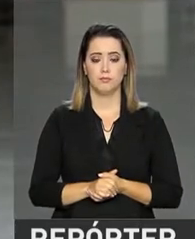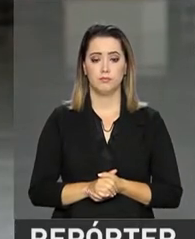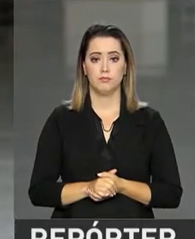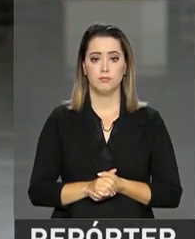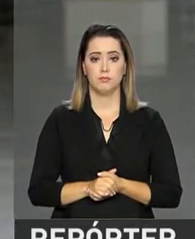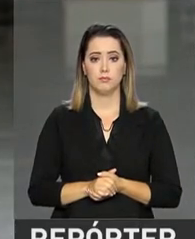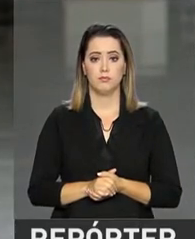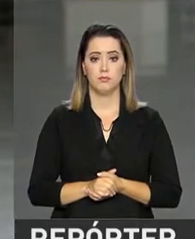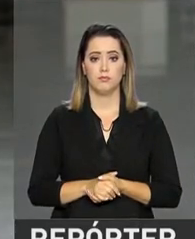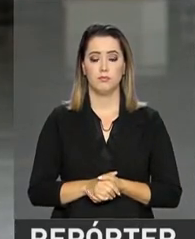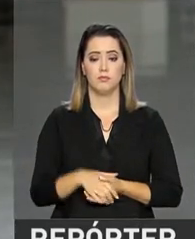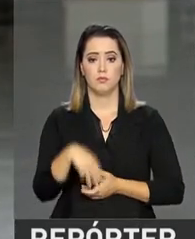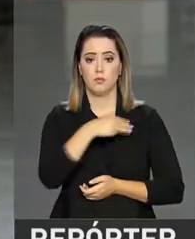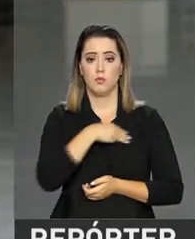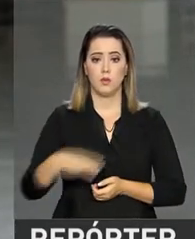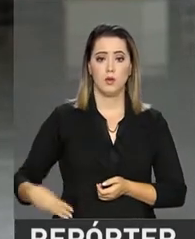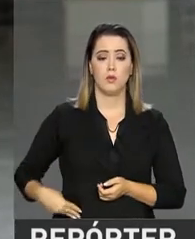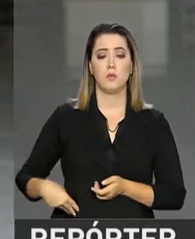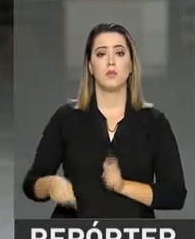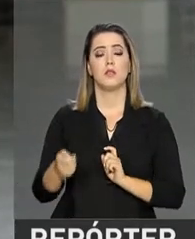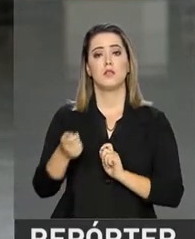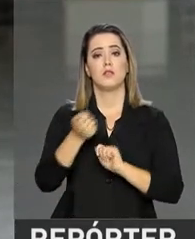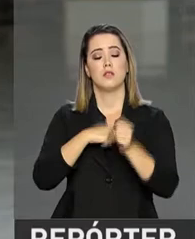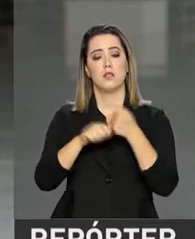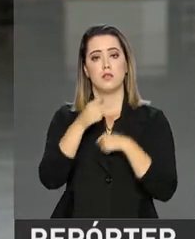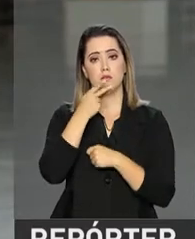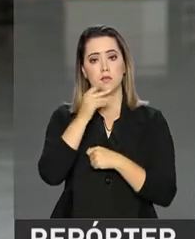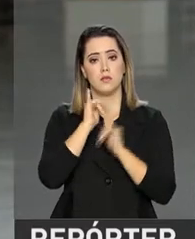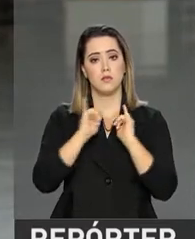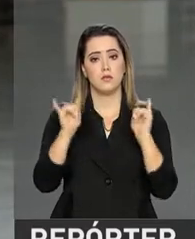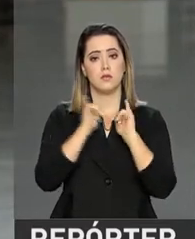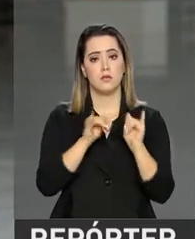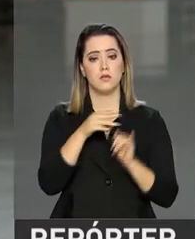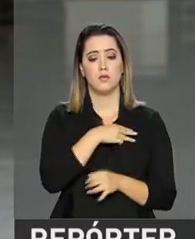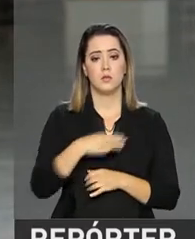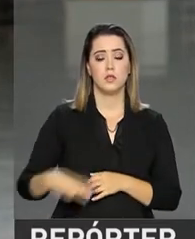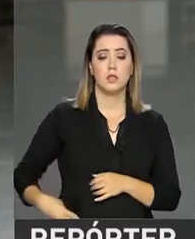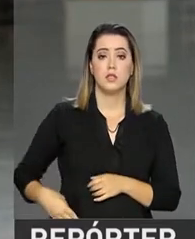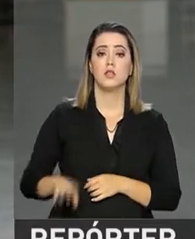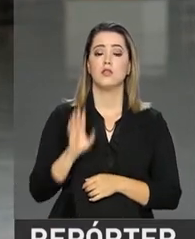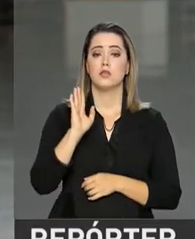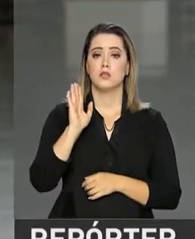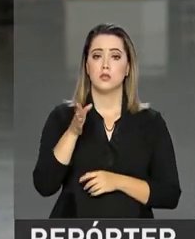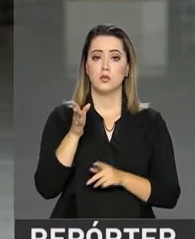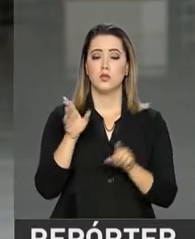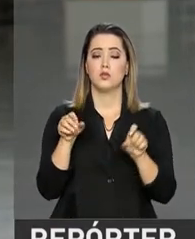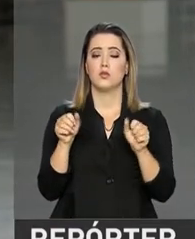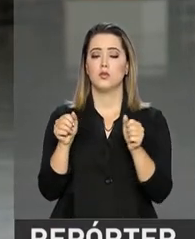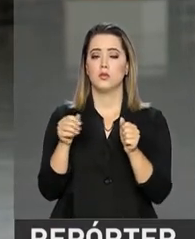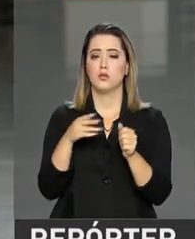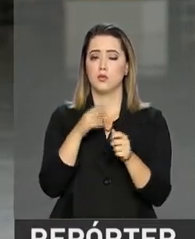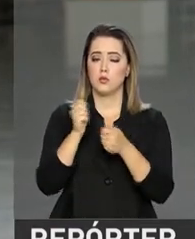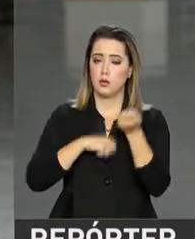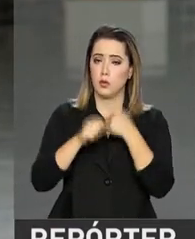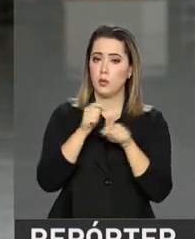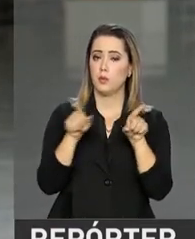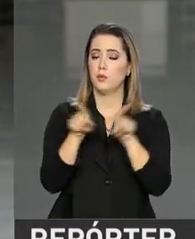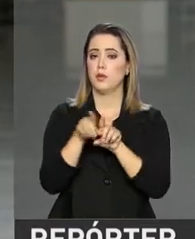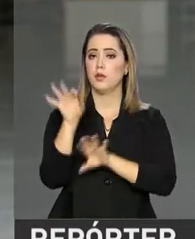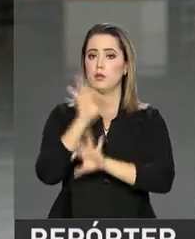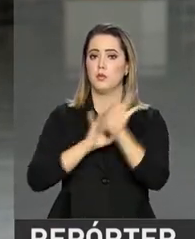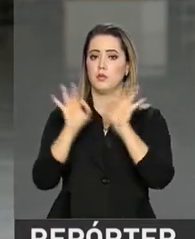eo ministério da fazenda informou agora há pouco que os ministros da fazenda e henrique meirelles e do planejamento de oliveira